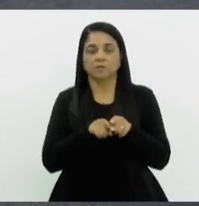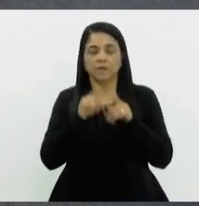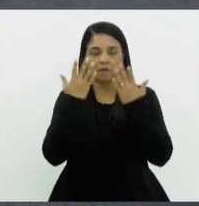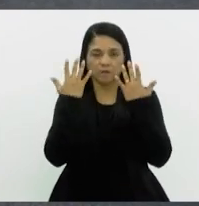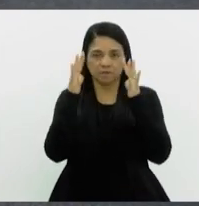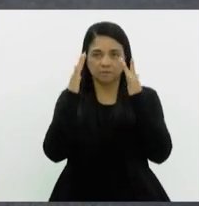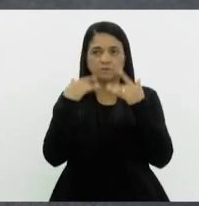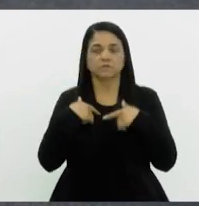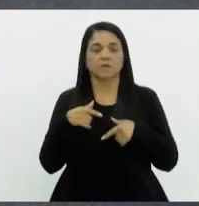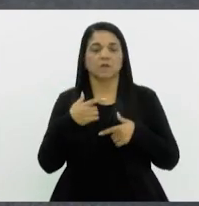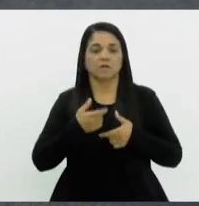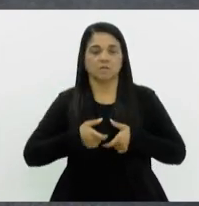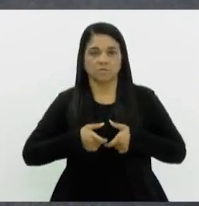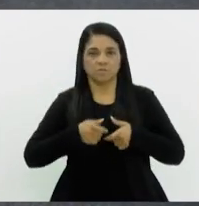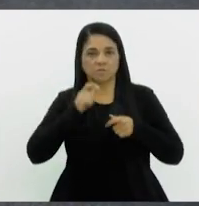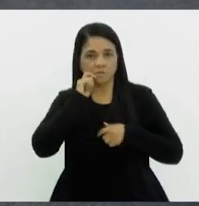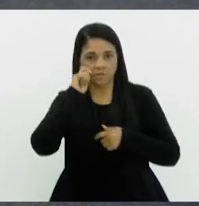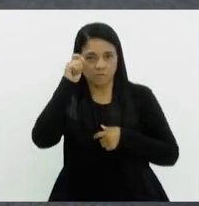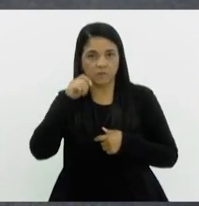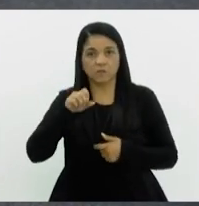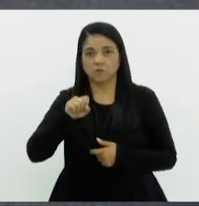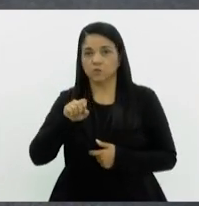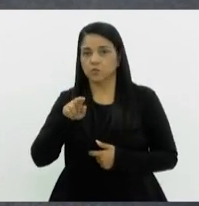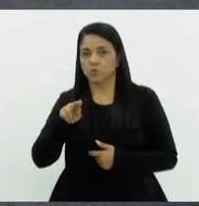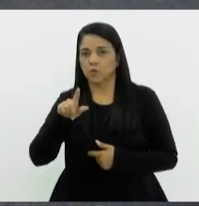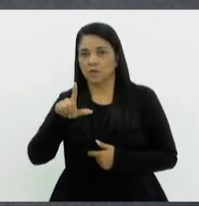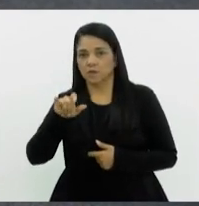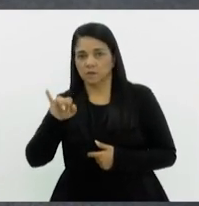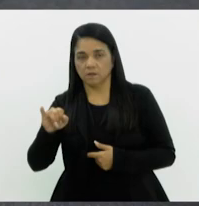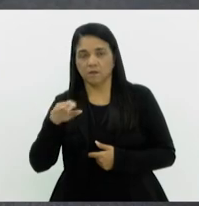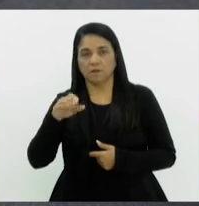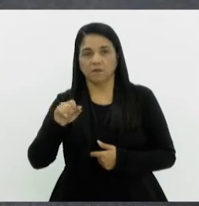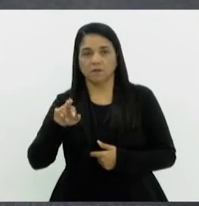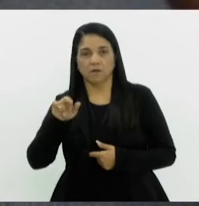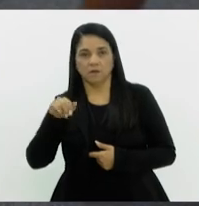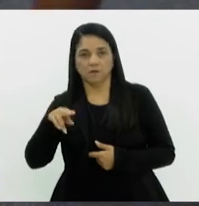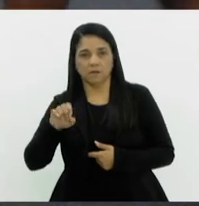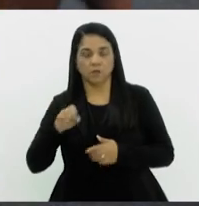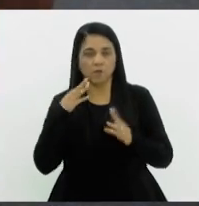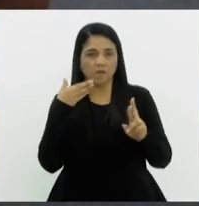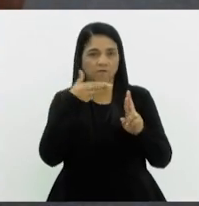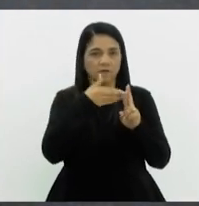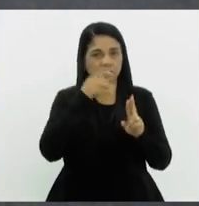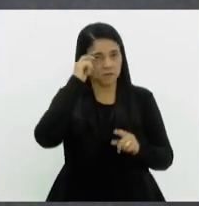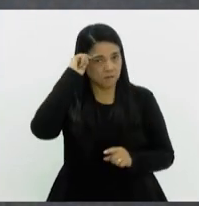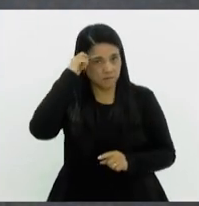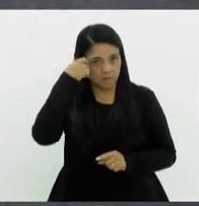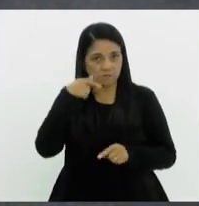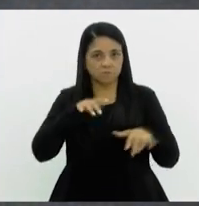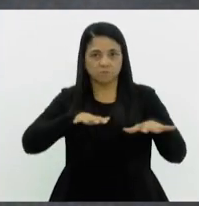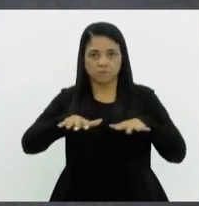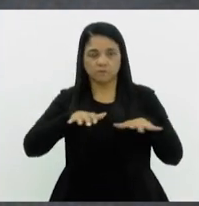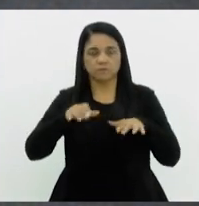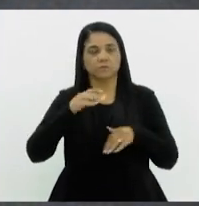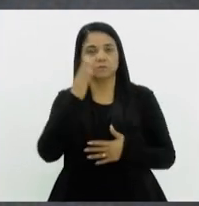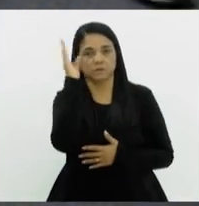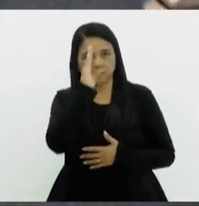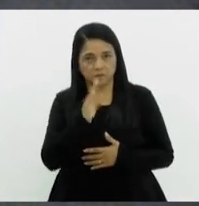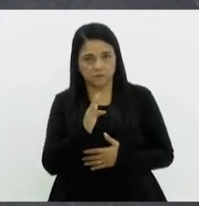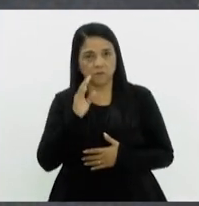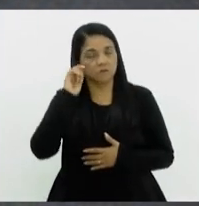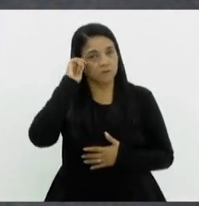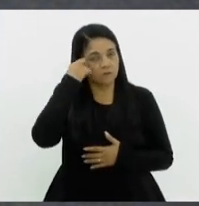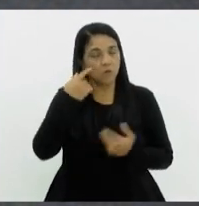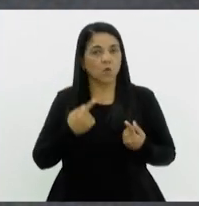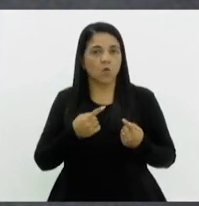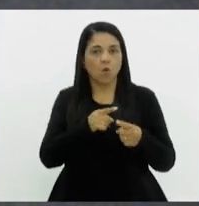Carneiro. A Sueli Carneiro é uma ativista negra, uma das principais referências para o movimento negro brasileiro na luta contra